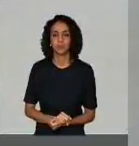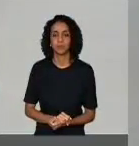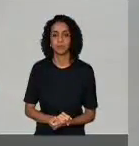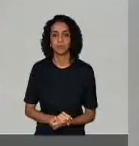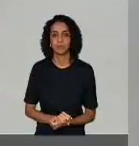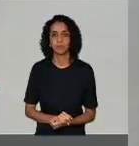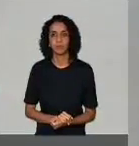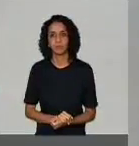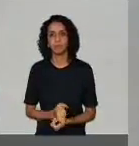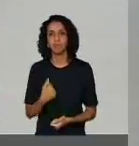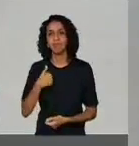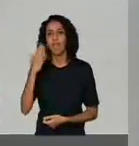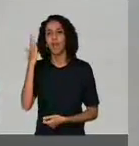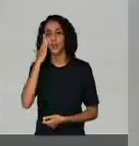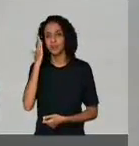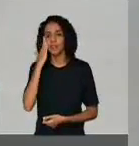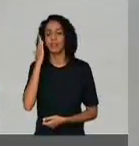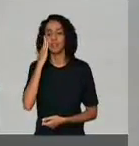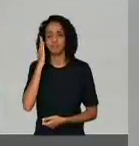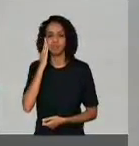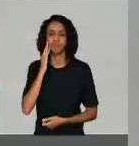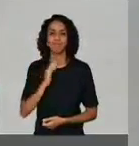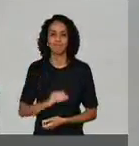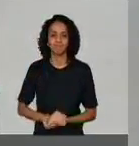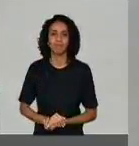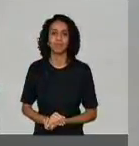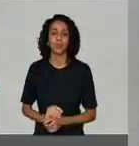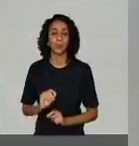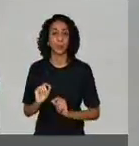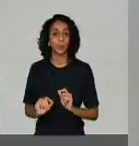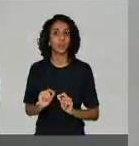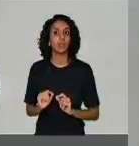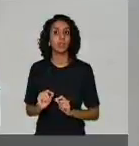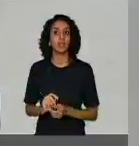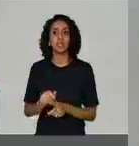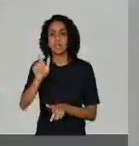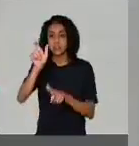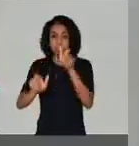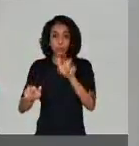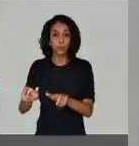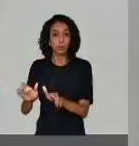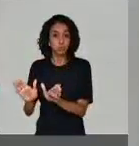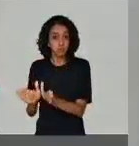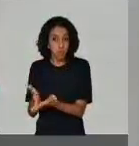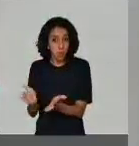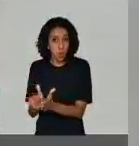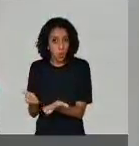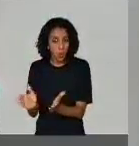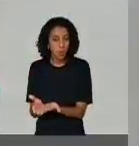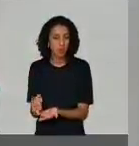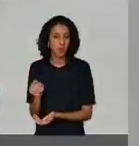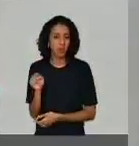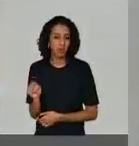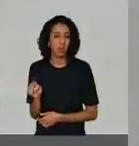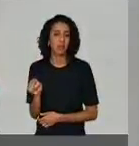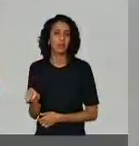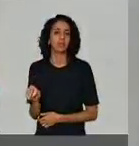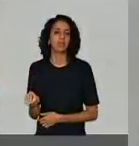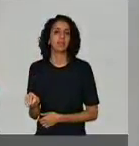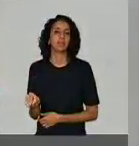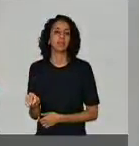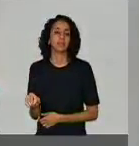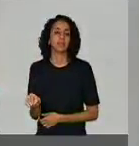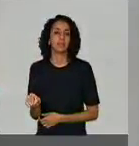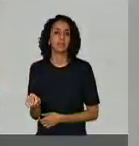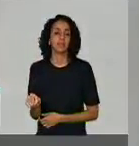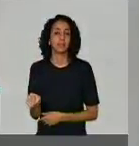tão maravilhoso para as pessoas, particularmente as pessoas de origem humilde, e para que pensemos